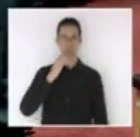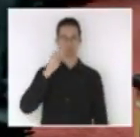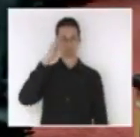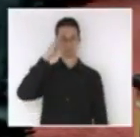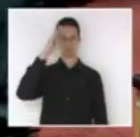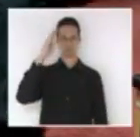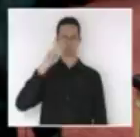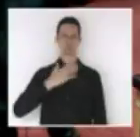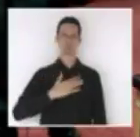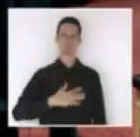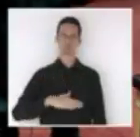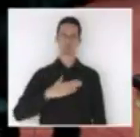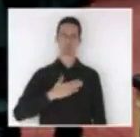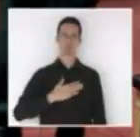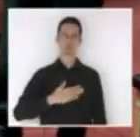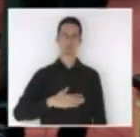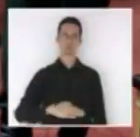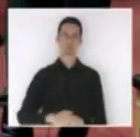daquela lição,